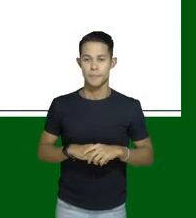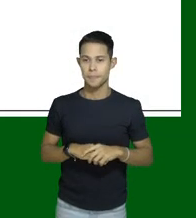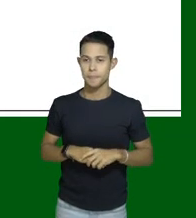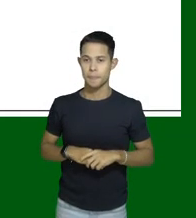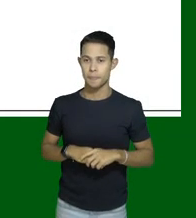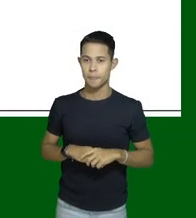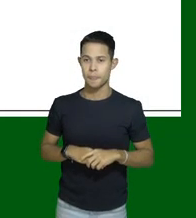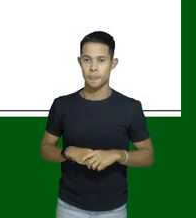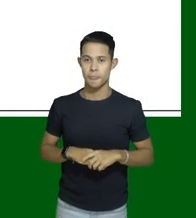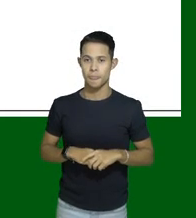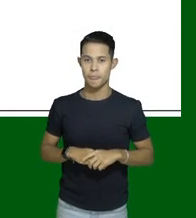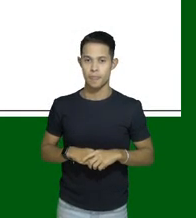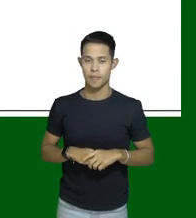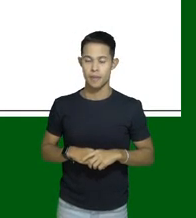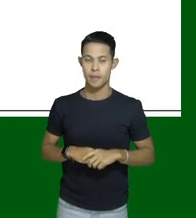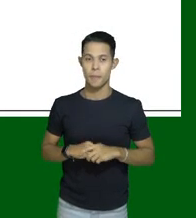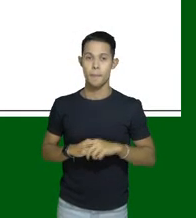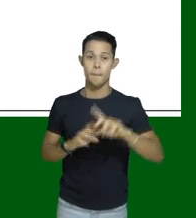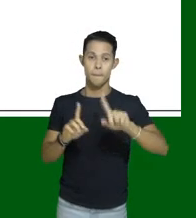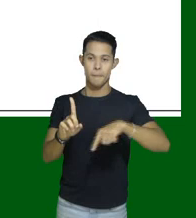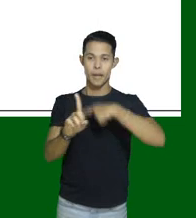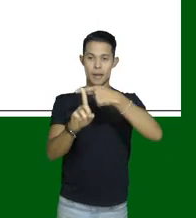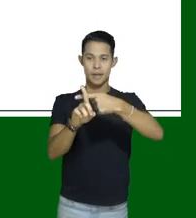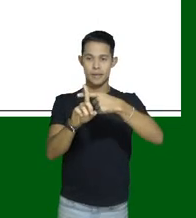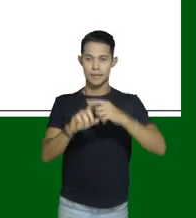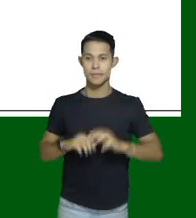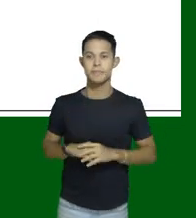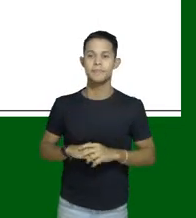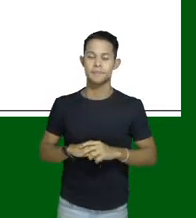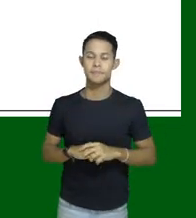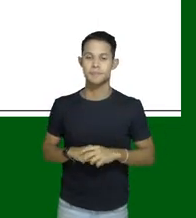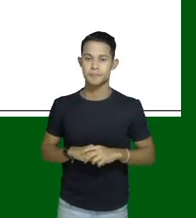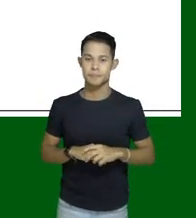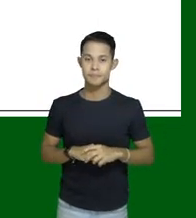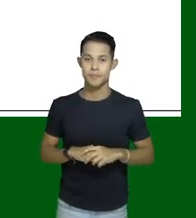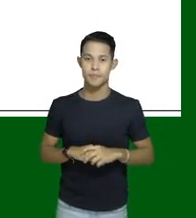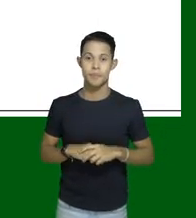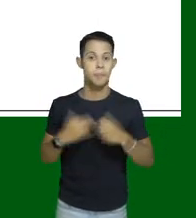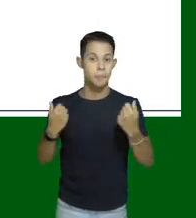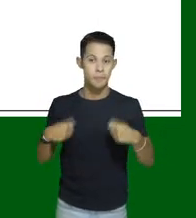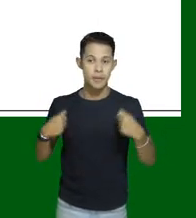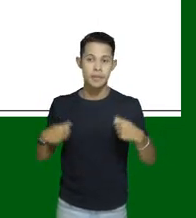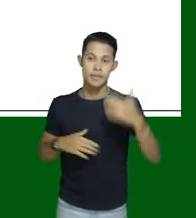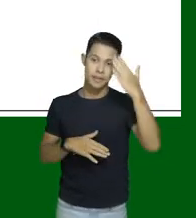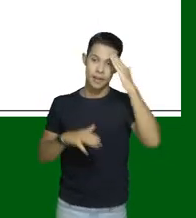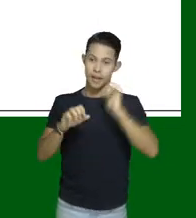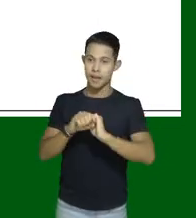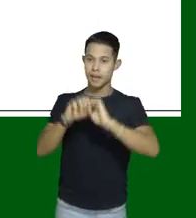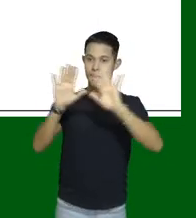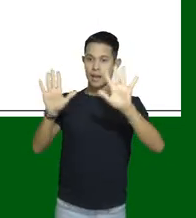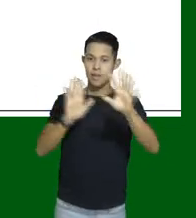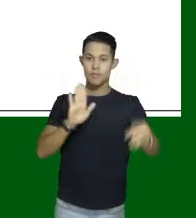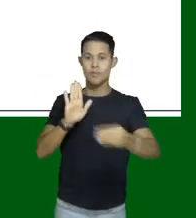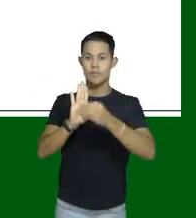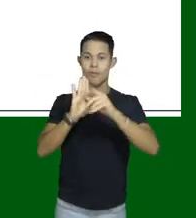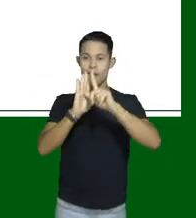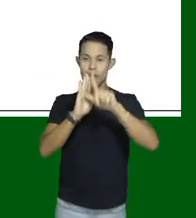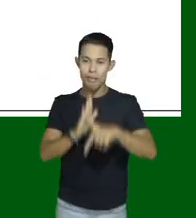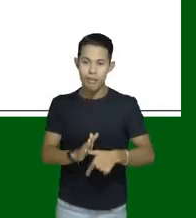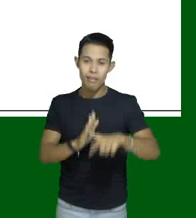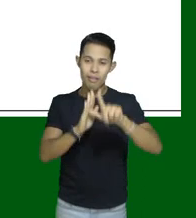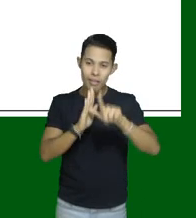Ainda quanto ao protocolo, né, então, tem que ter bem claro, né, a identificação dos atrasos significativos no